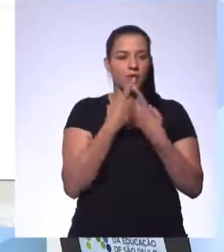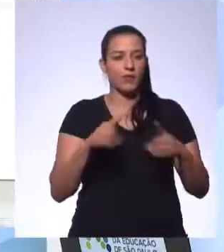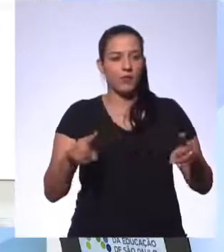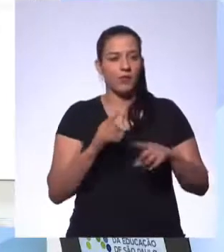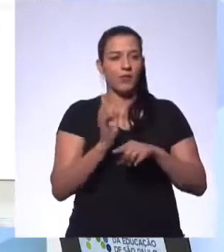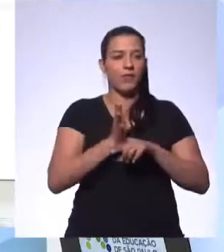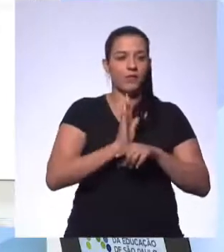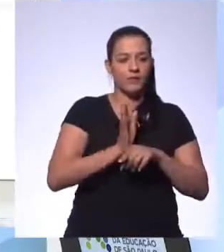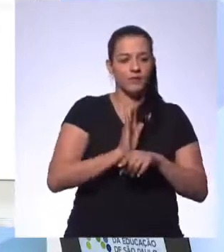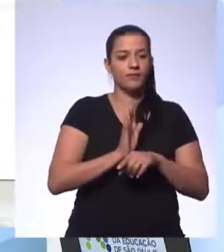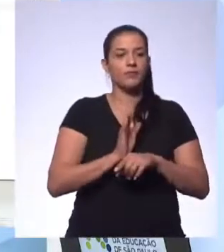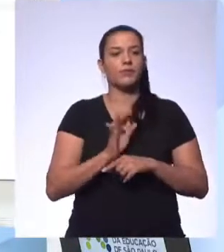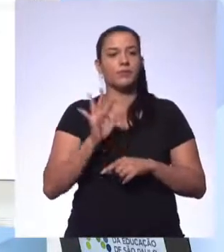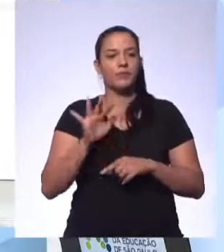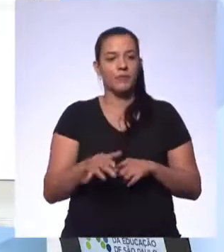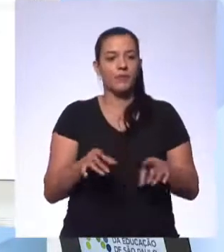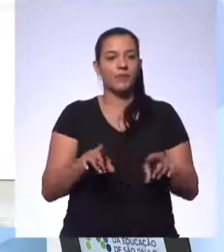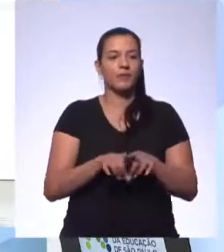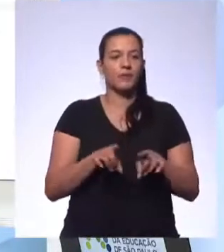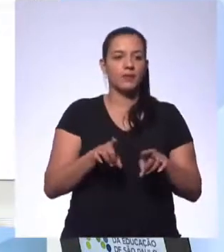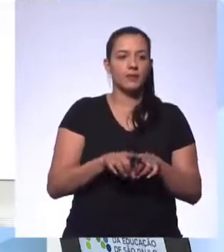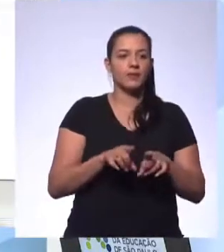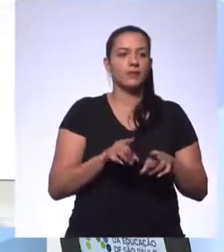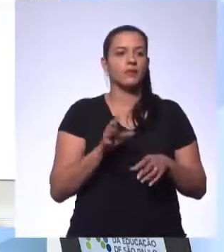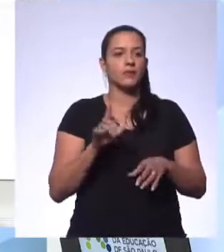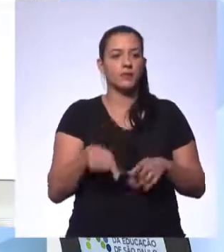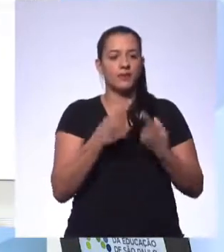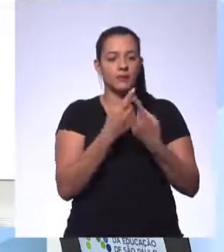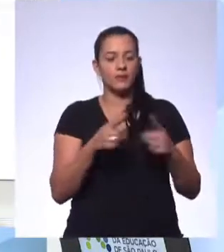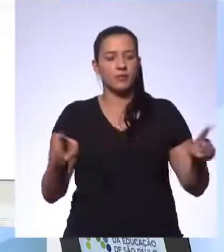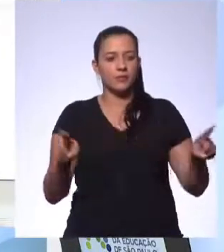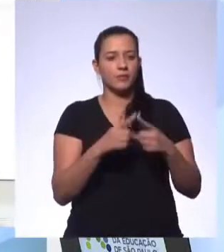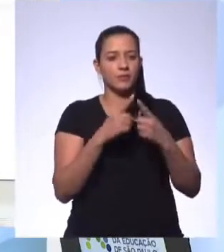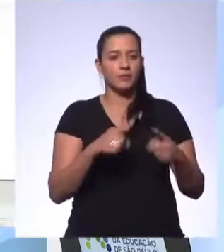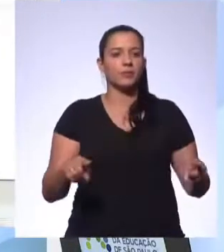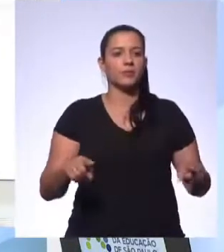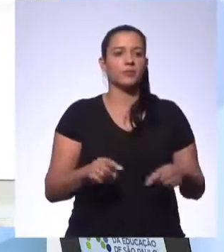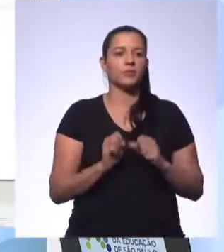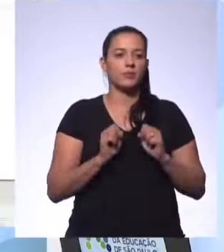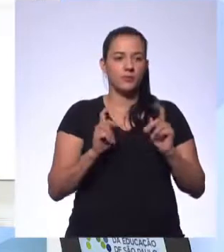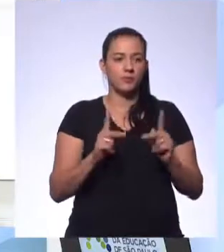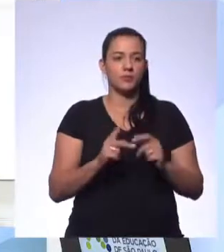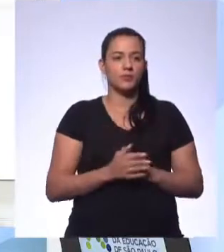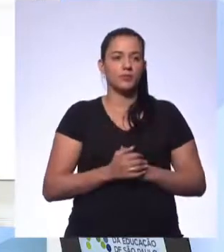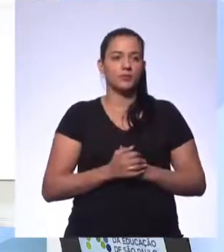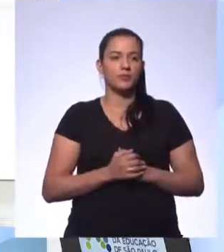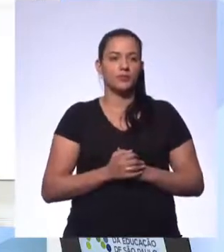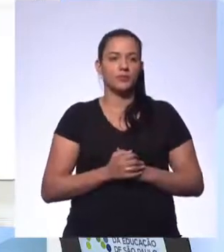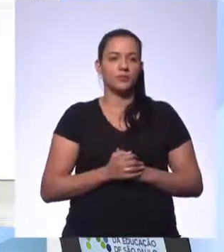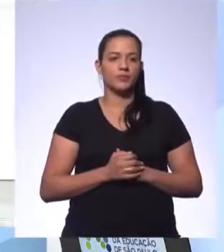filme, né, uma biografia, mas também tem aquelas partes do musical, tá? Ok?